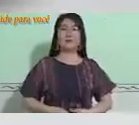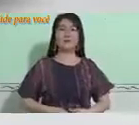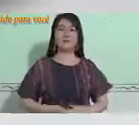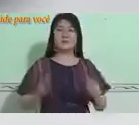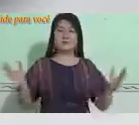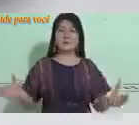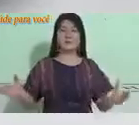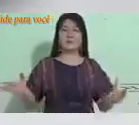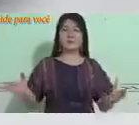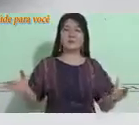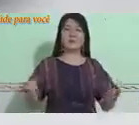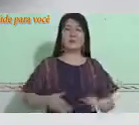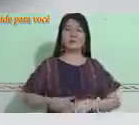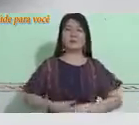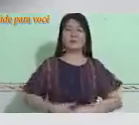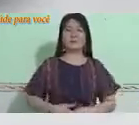potencializa